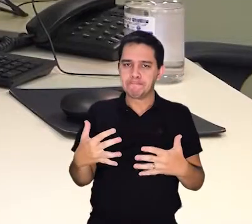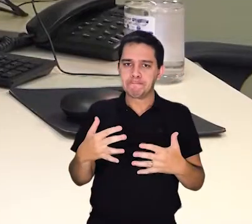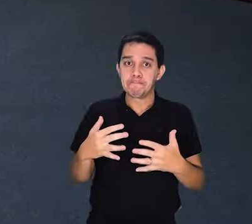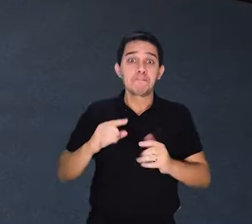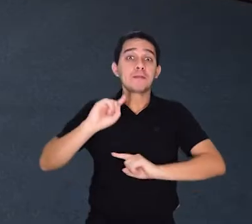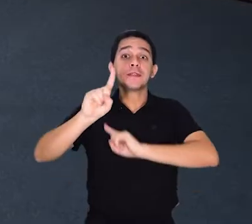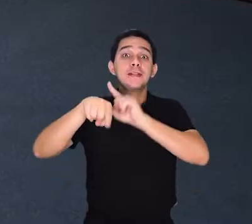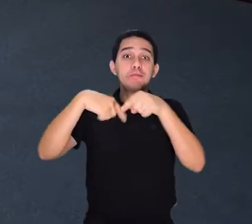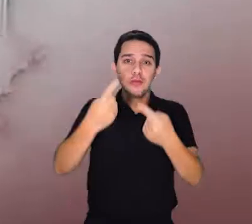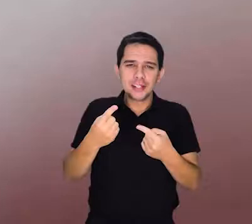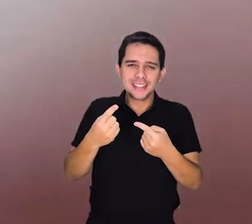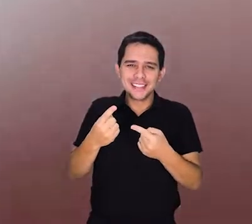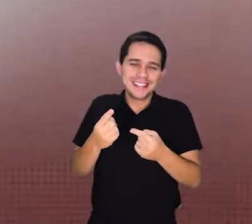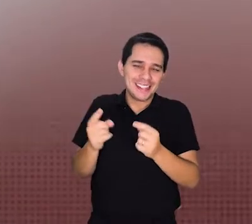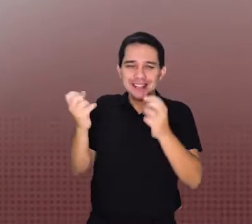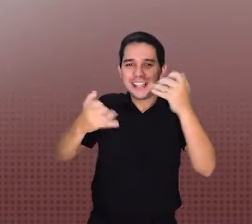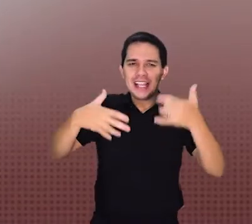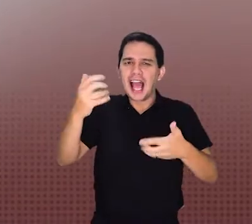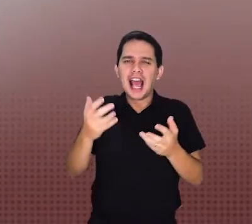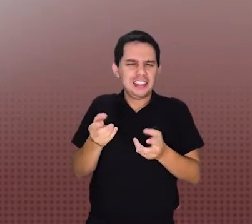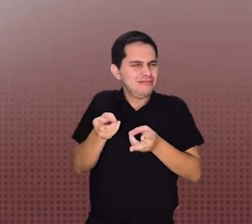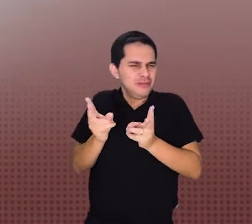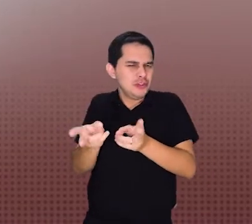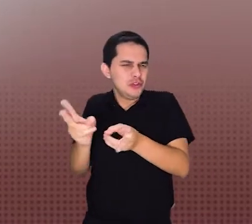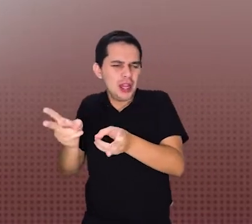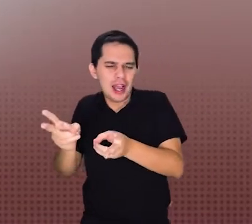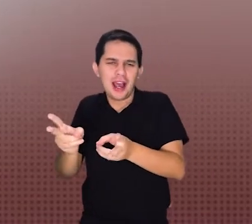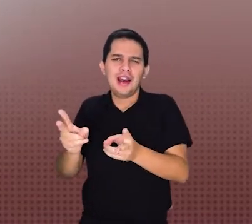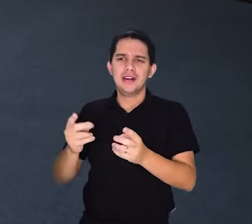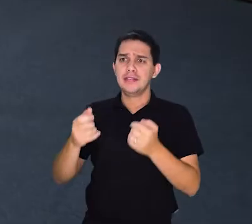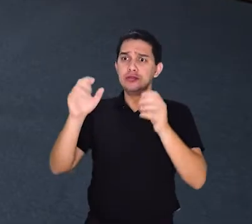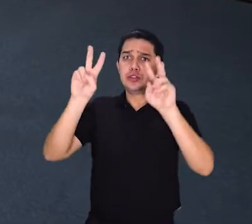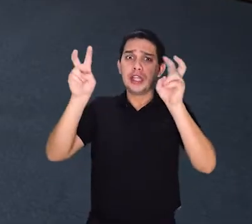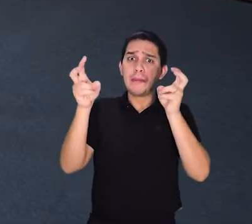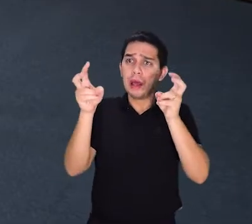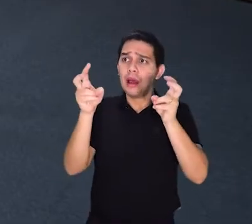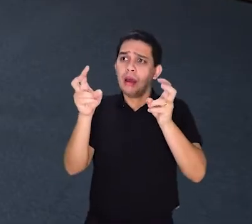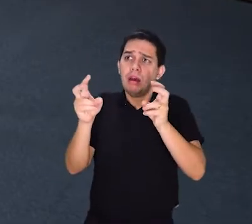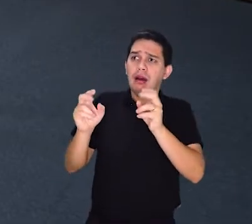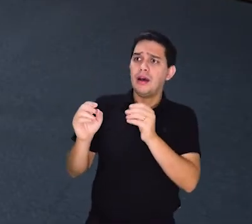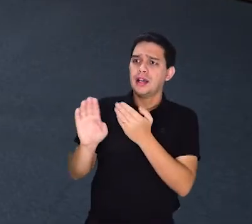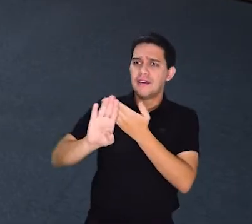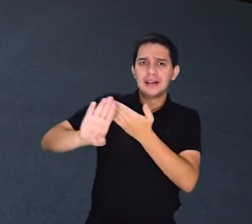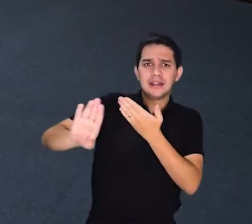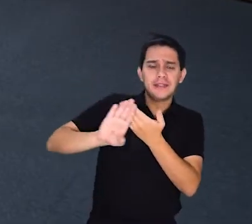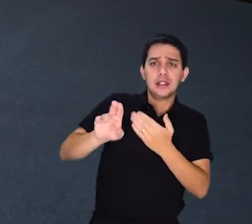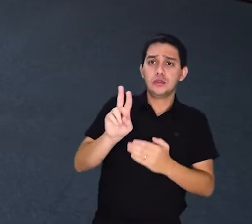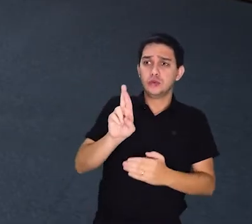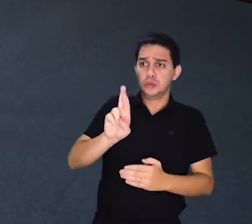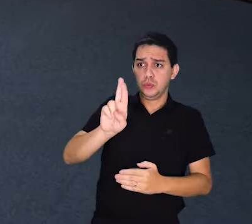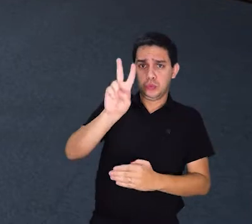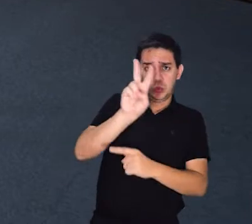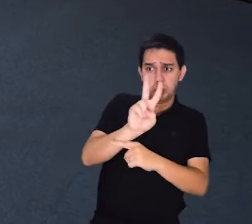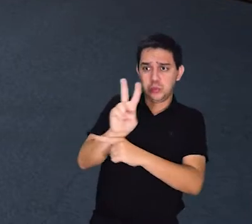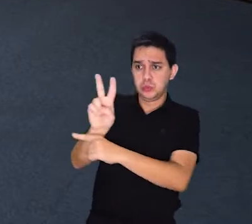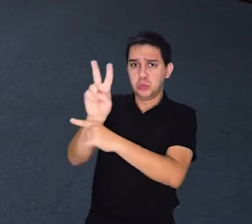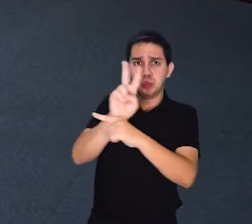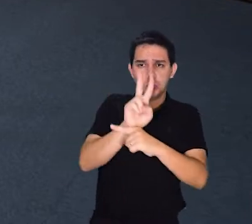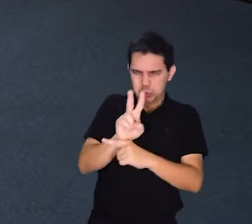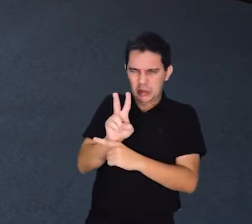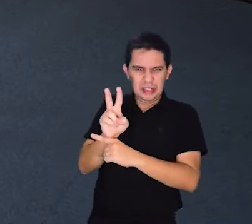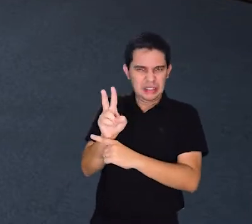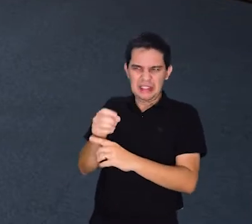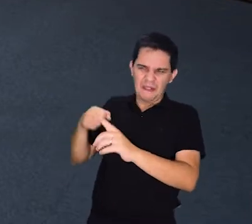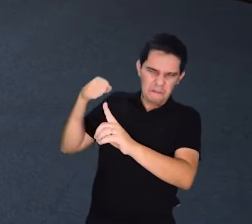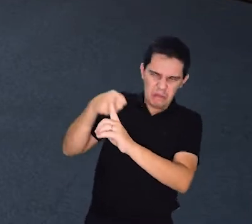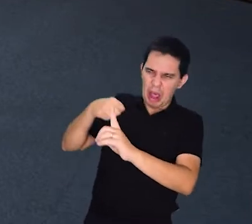Pinho. E não perca no quadro MPRJ pelo Estado a segunda parte de uma matéria sobre o afastamento de agentes socioeducativos do CAI